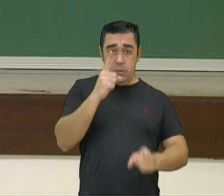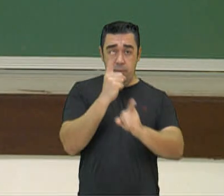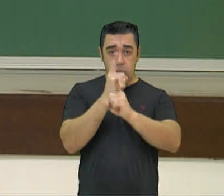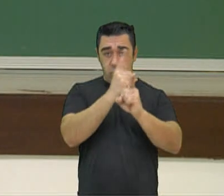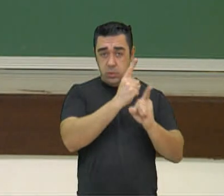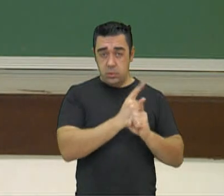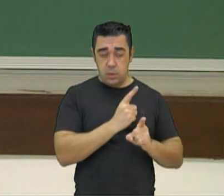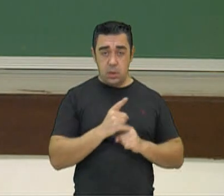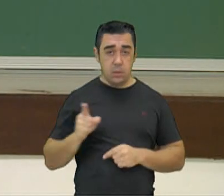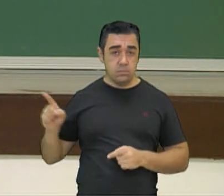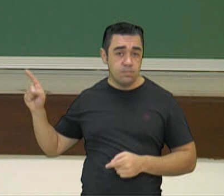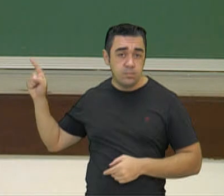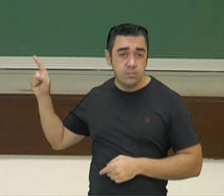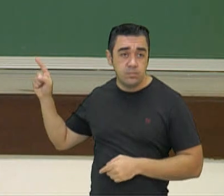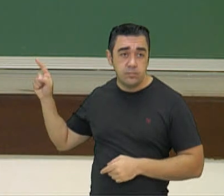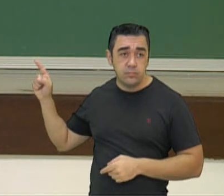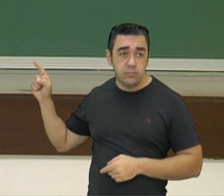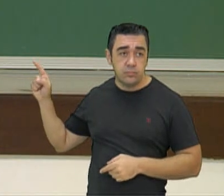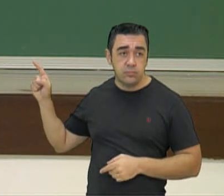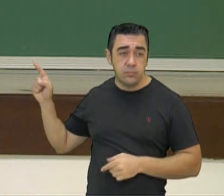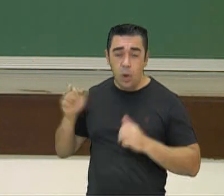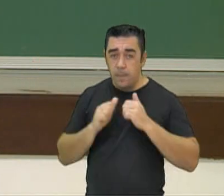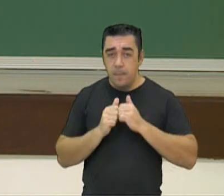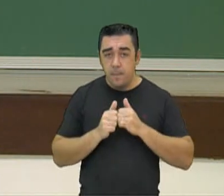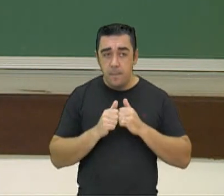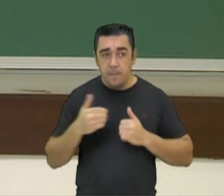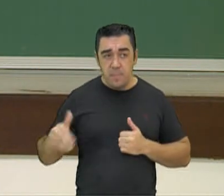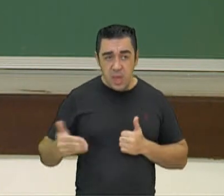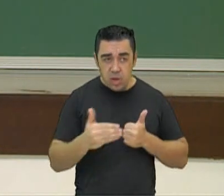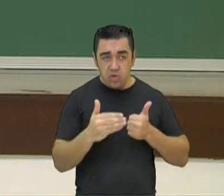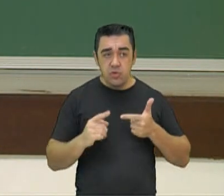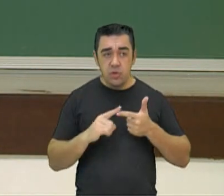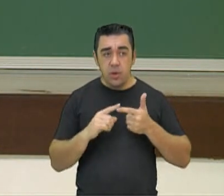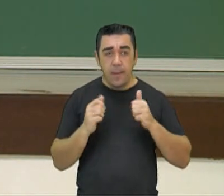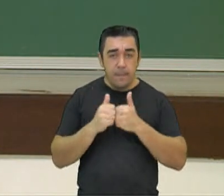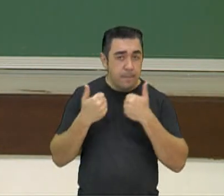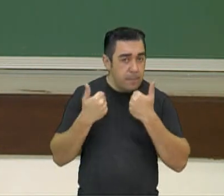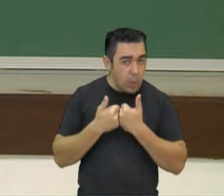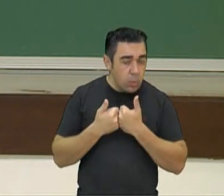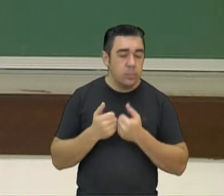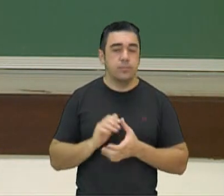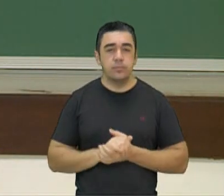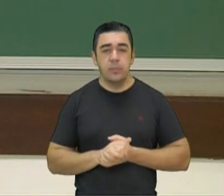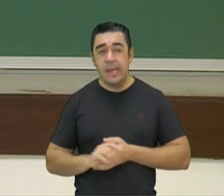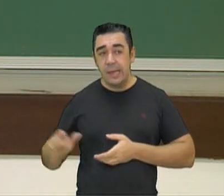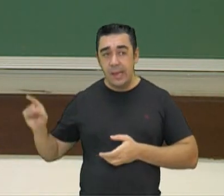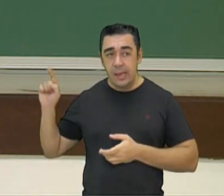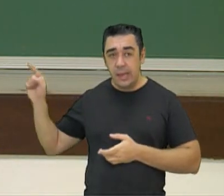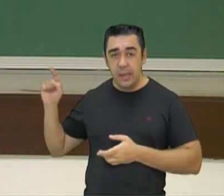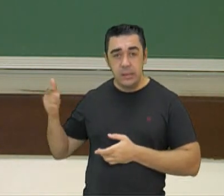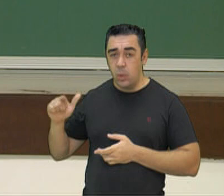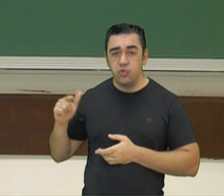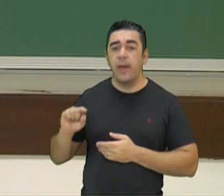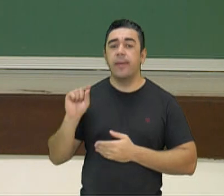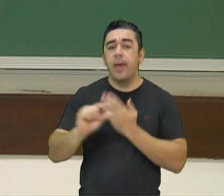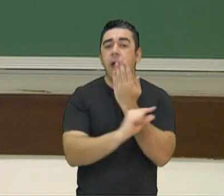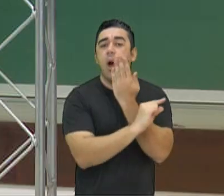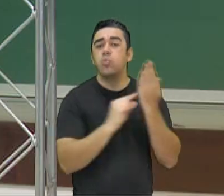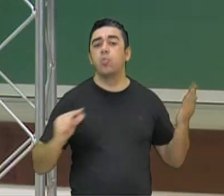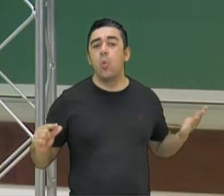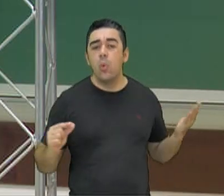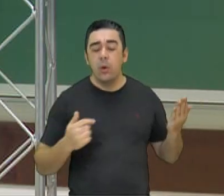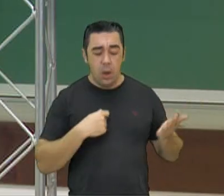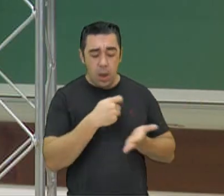verificar essa figura aqui, né, que é Jesus, o peixe e o pão. Essas obras de arte, elas não tinham autoria, tá? Então,